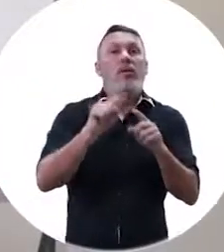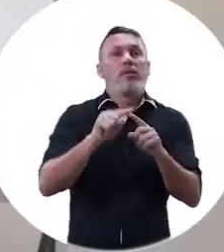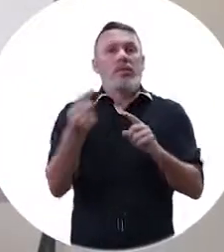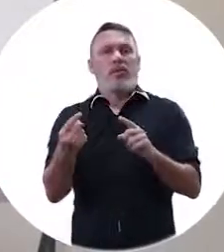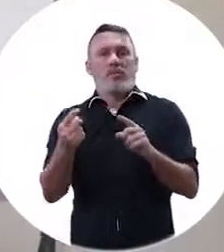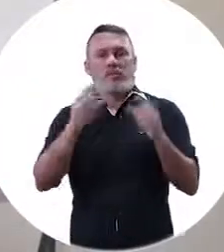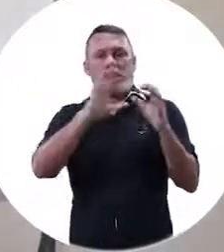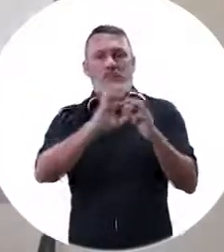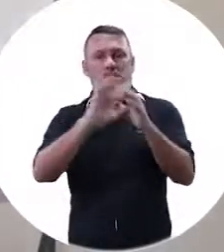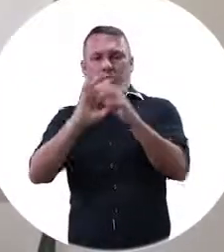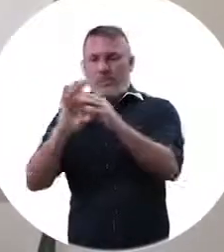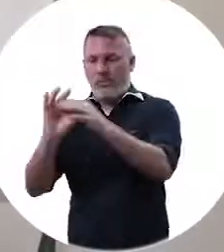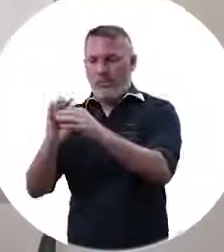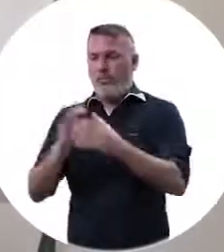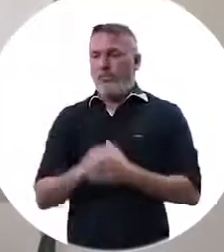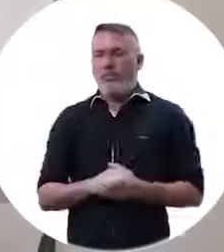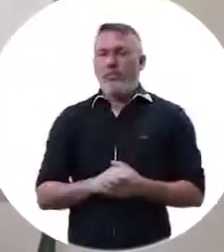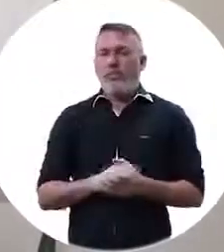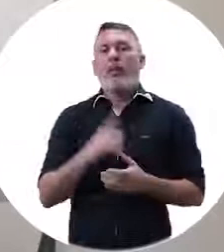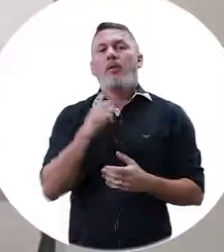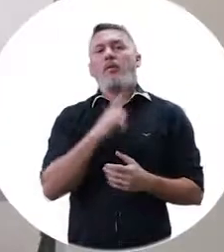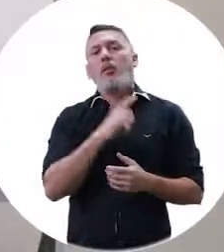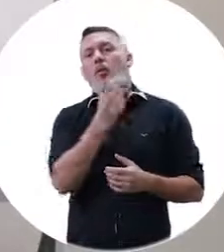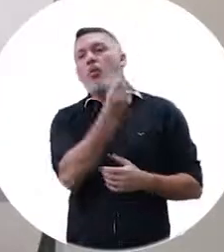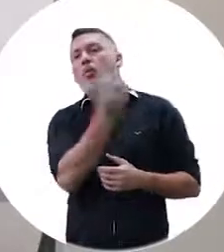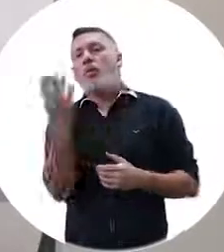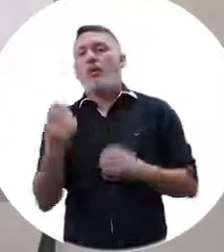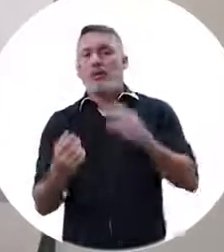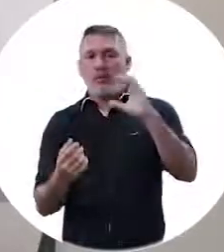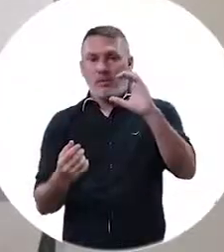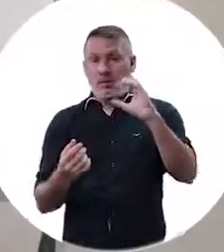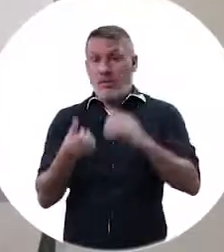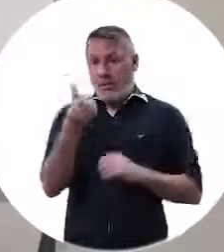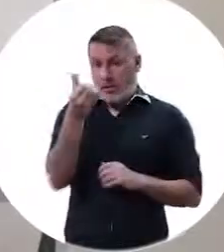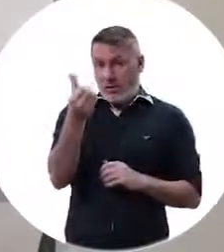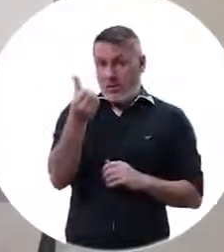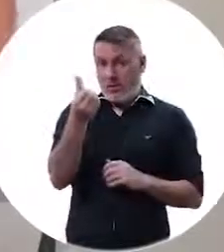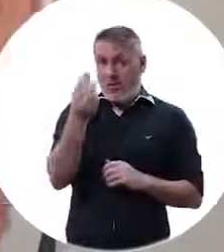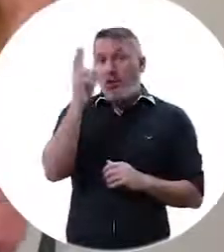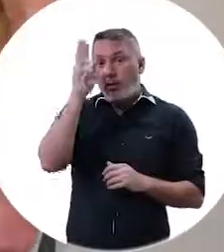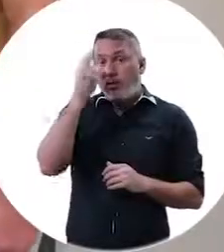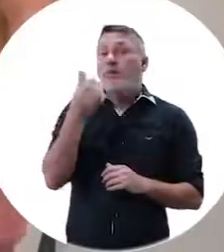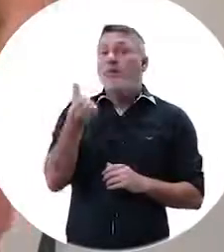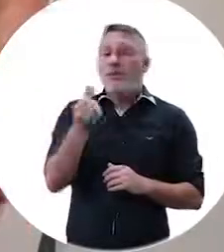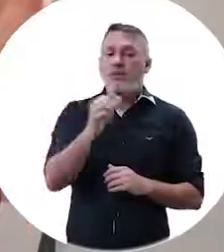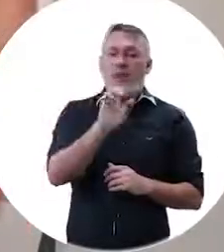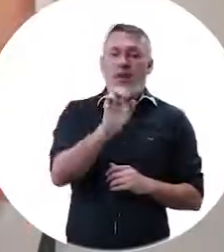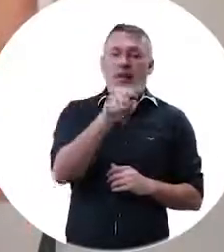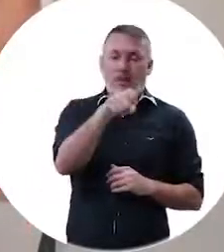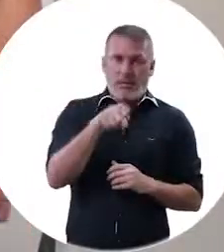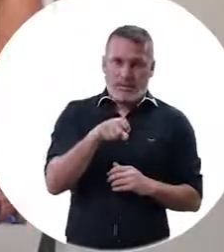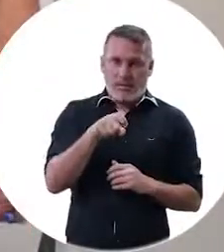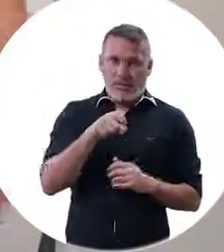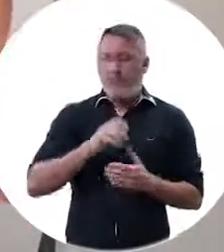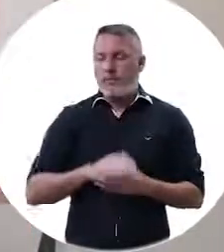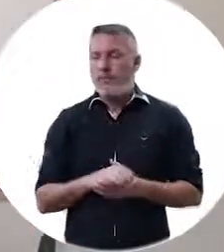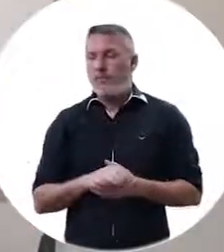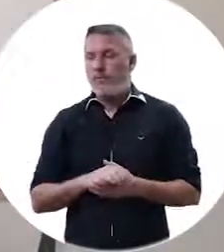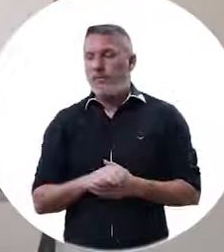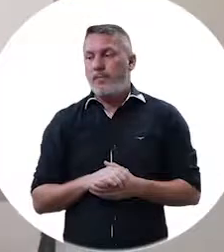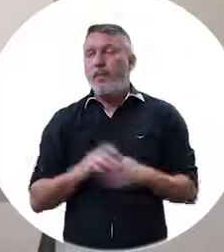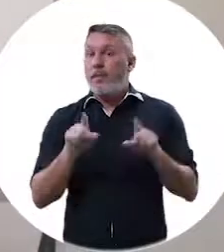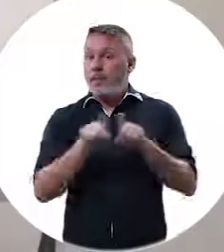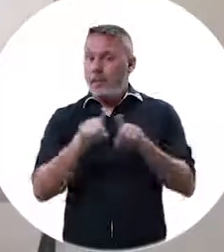depois. 2-metil, prefixo de 6 carbonos. X. Aqui vem um